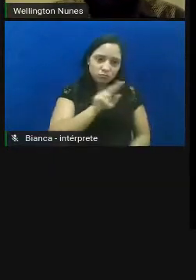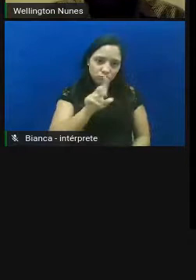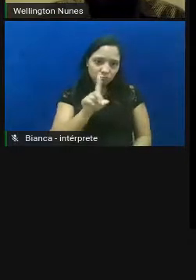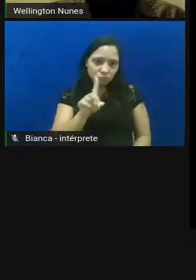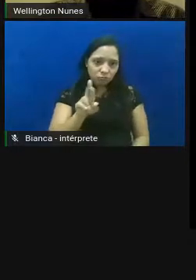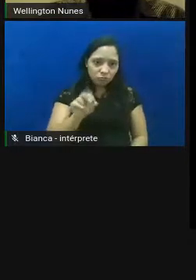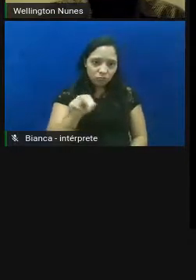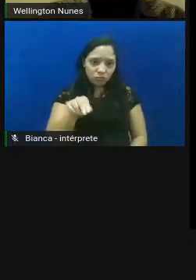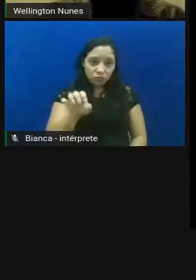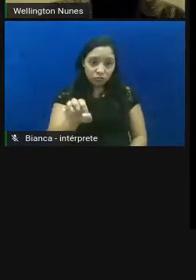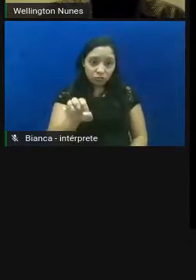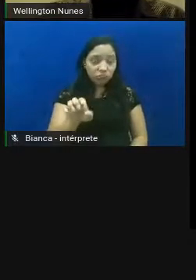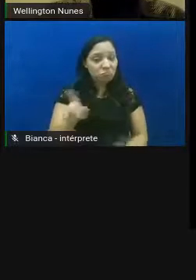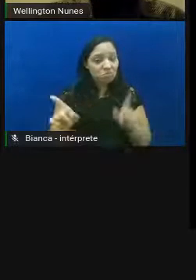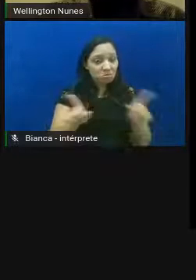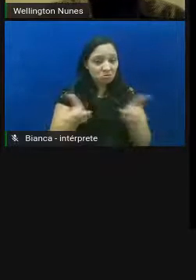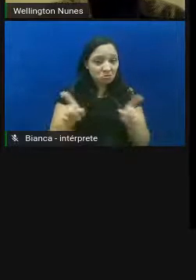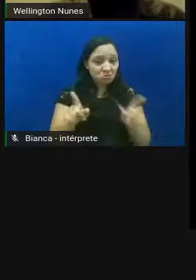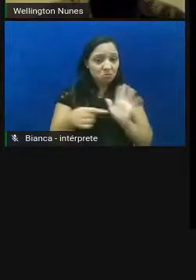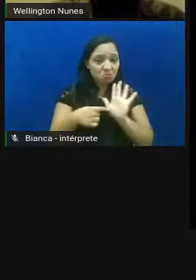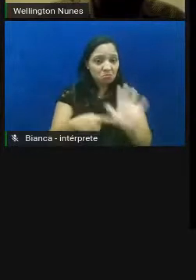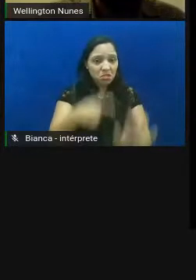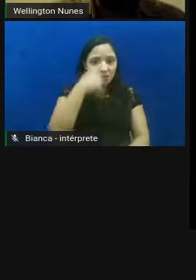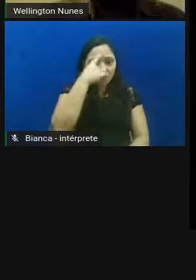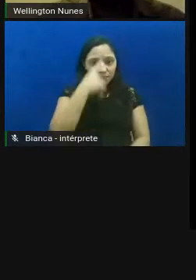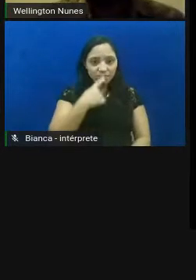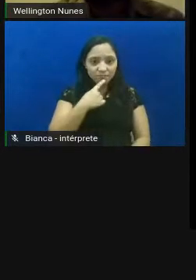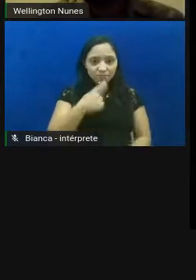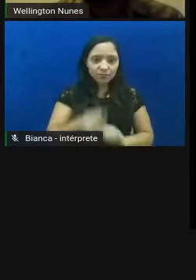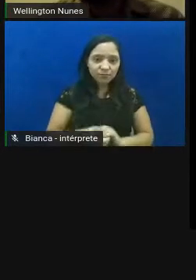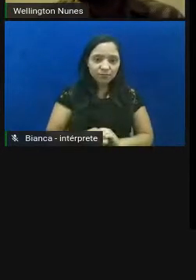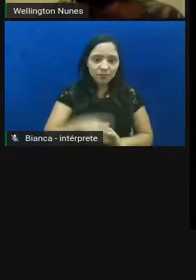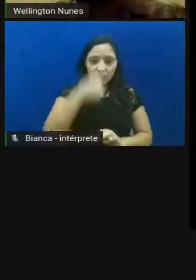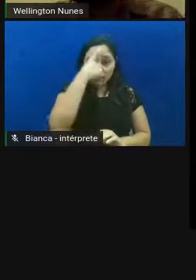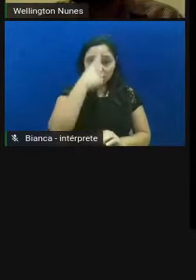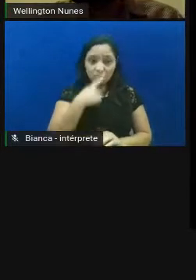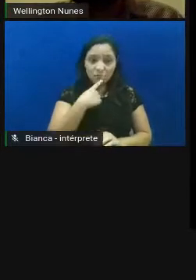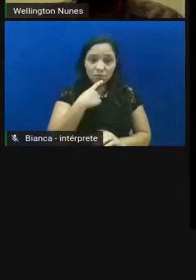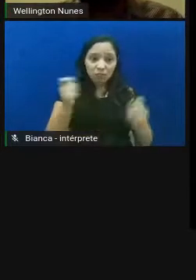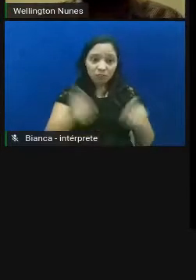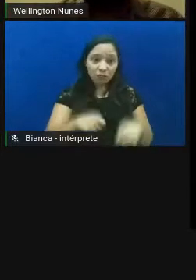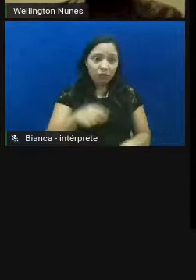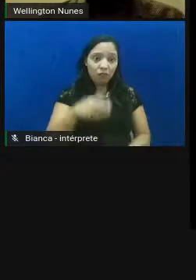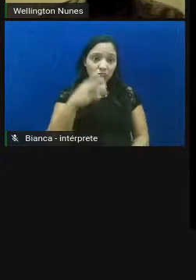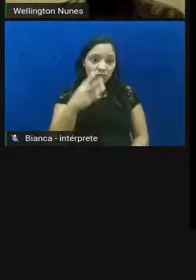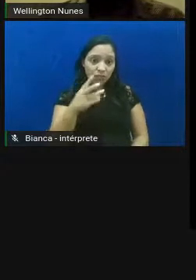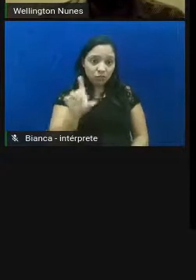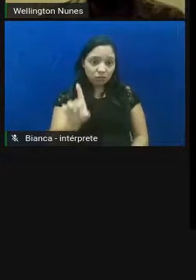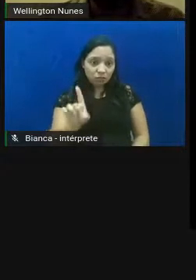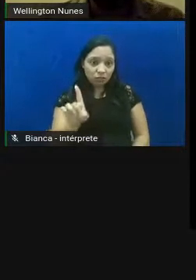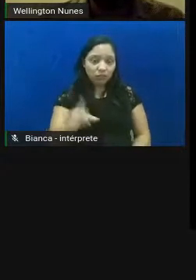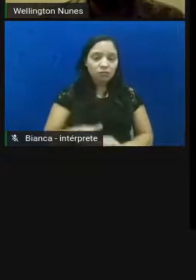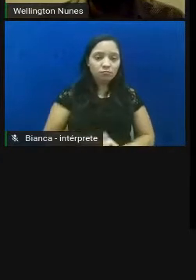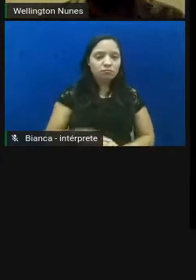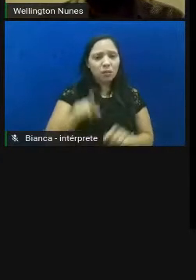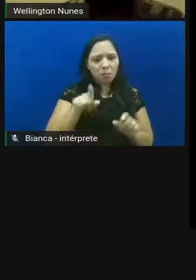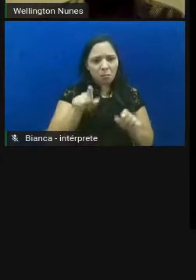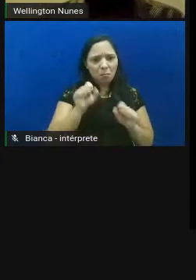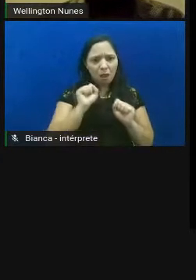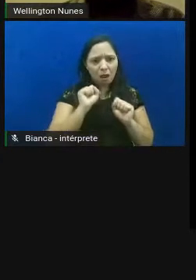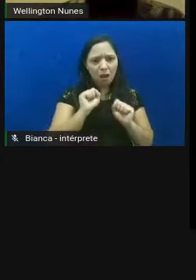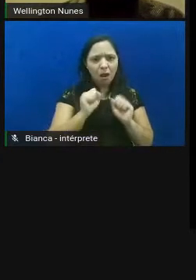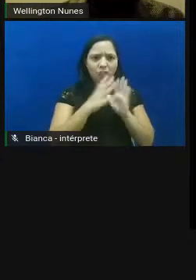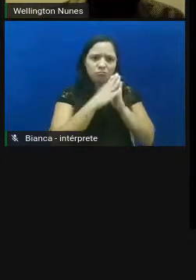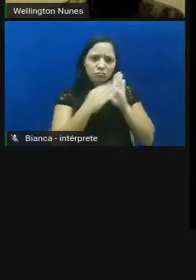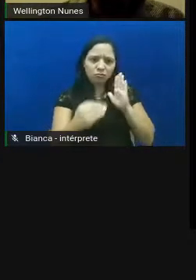a geração de imagens. E essas imagens podem ser tridimensionais, né? Você pode ter modelos digitais de